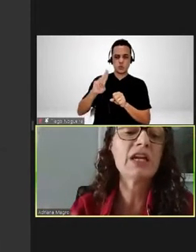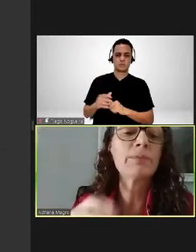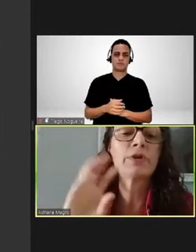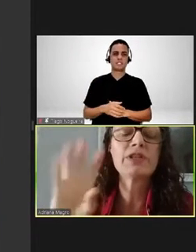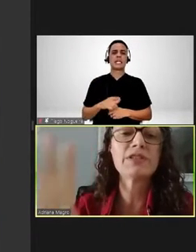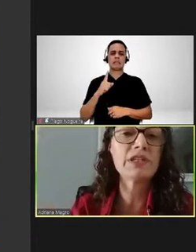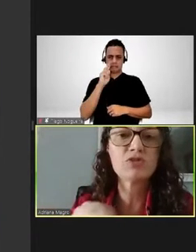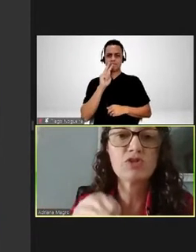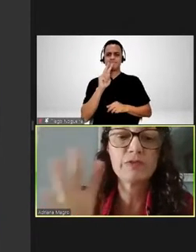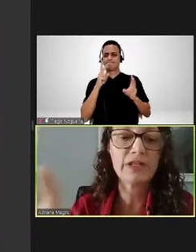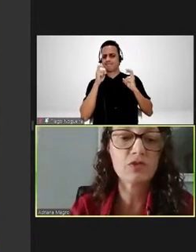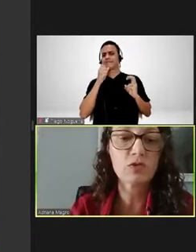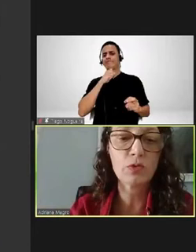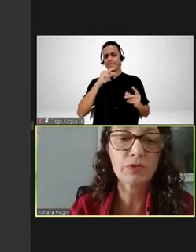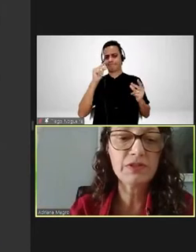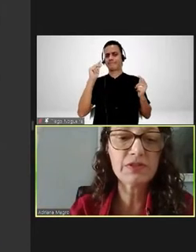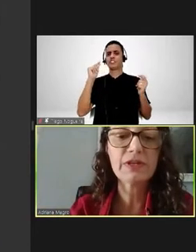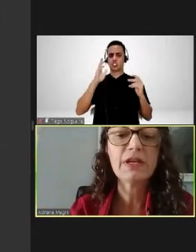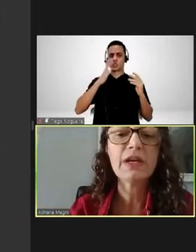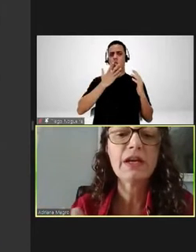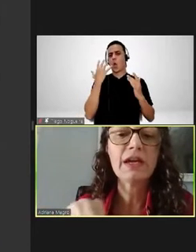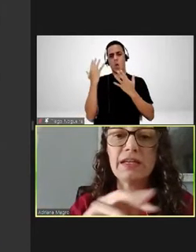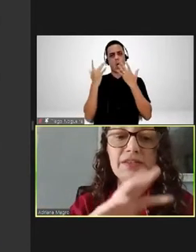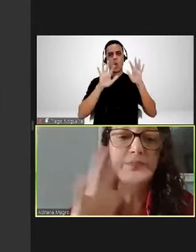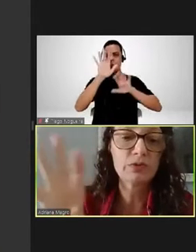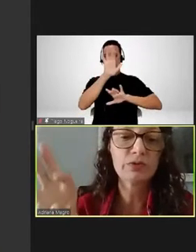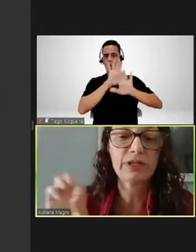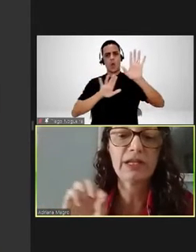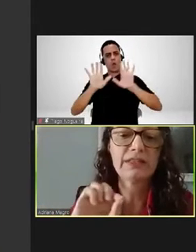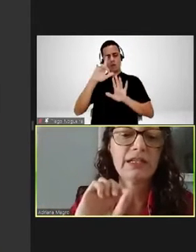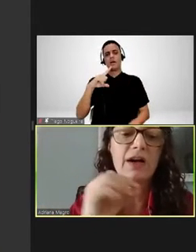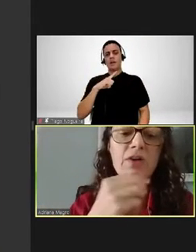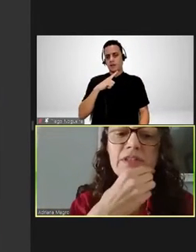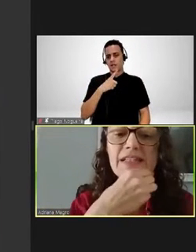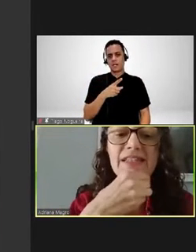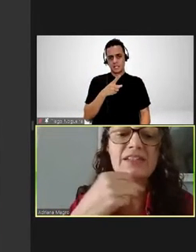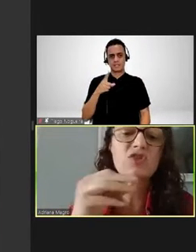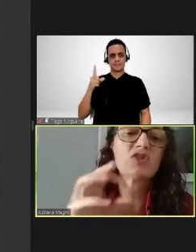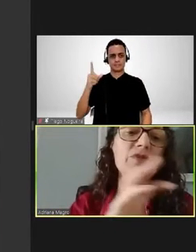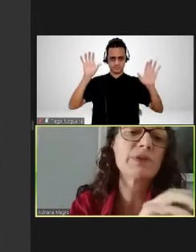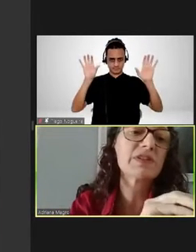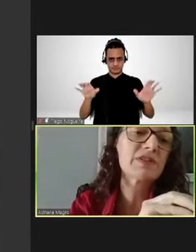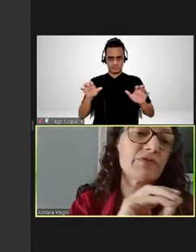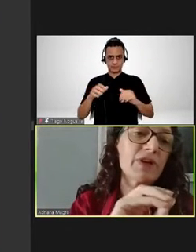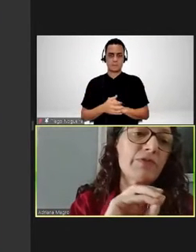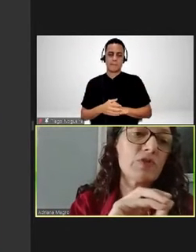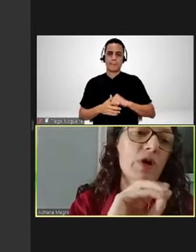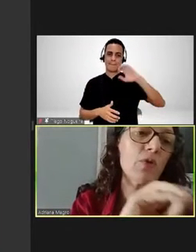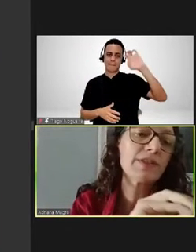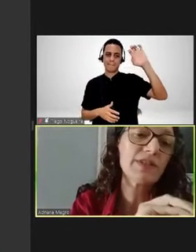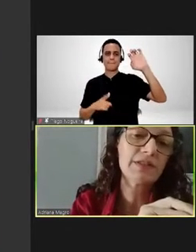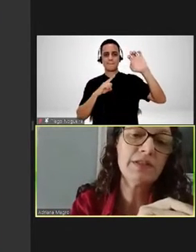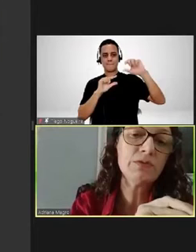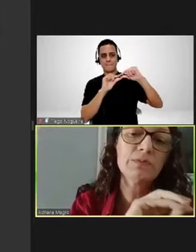de tempo, resíduo de diferentes cores nessa pintura lateral. Na esquerda, a gente vê uma inscrição verbo